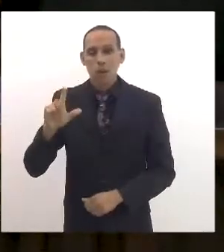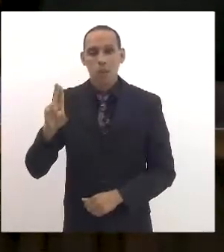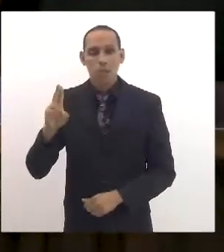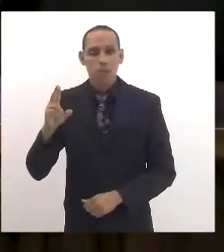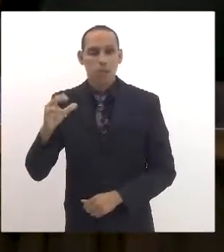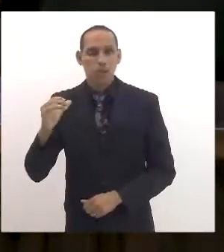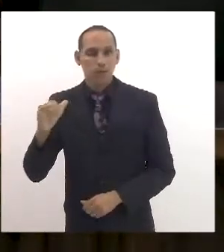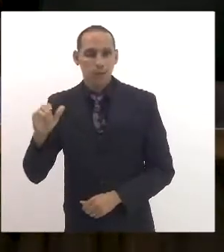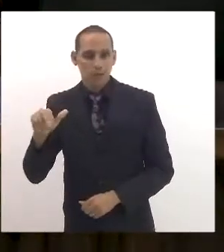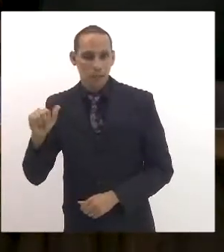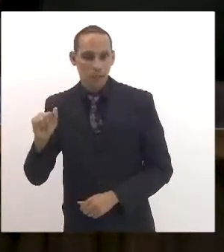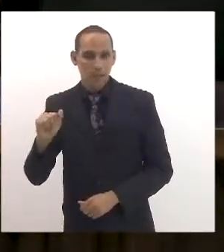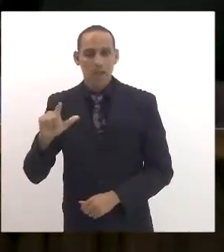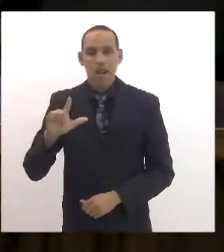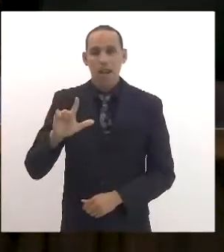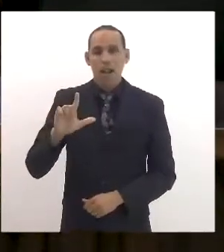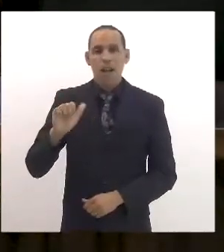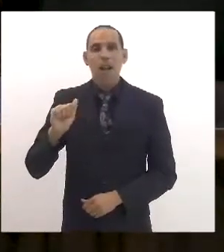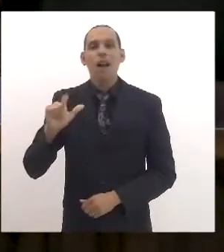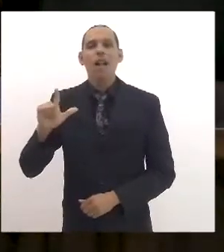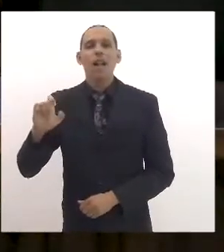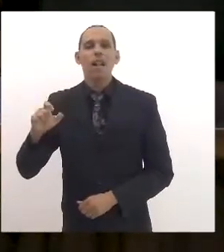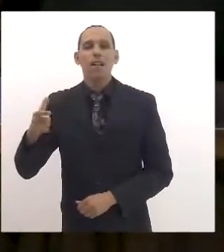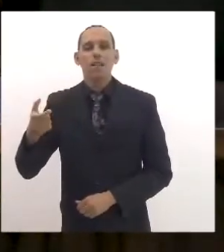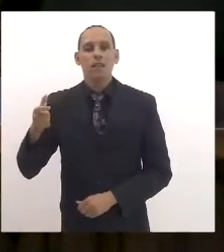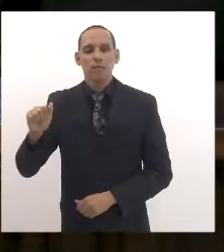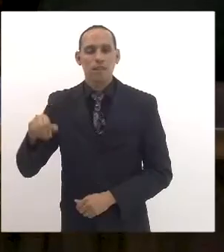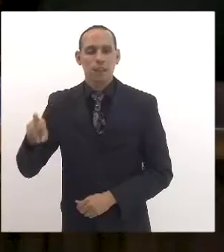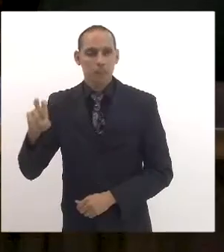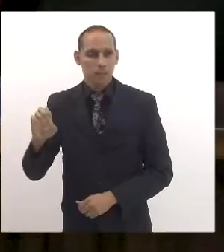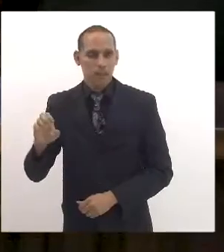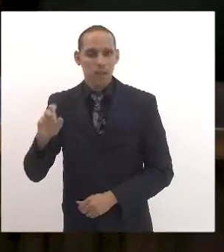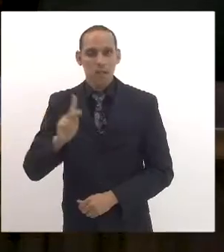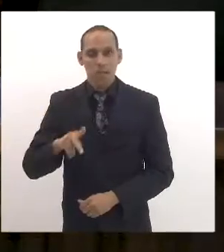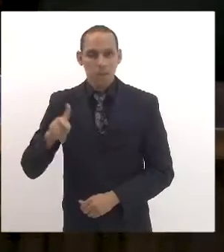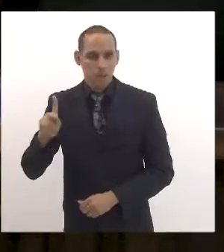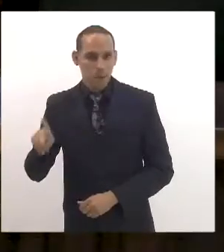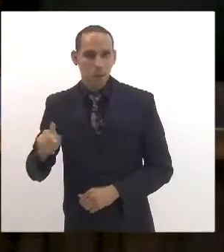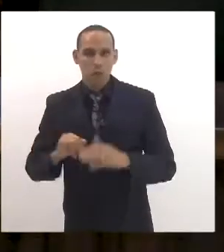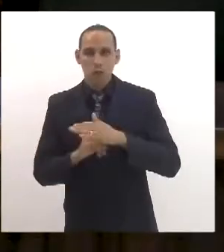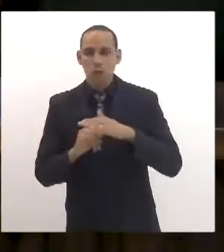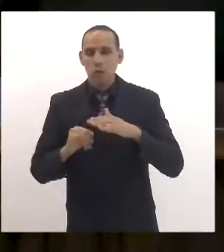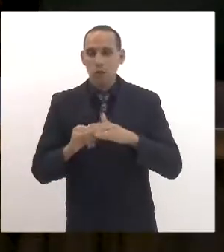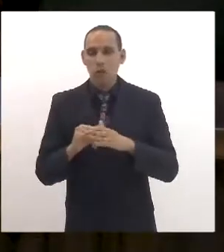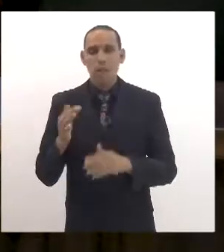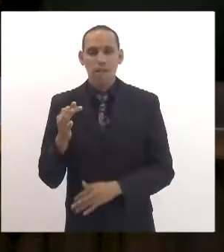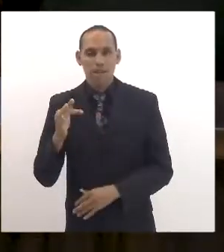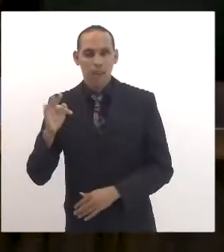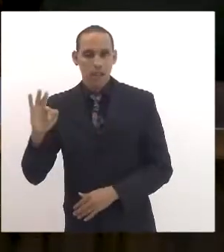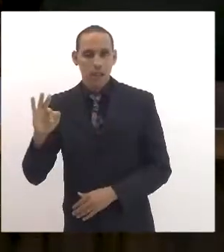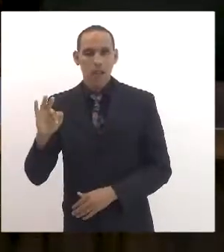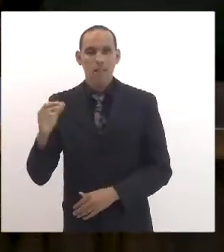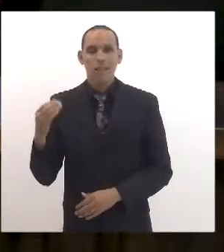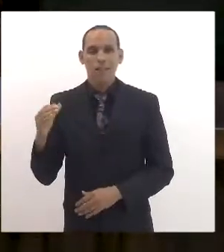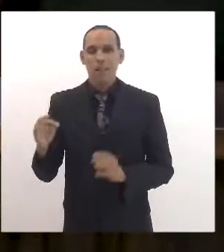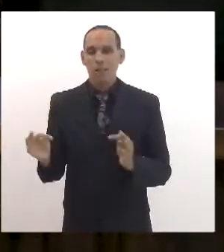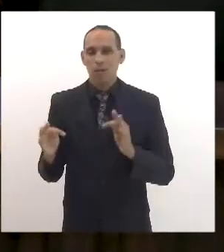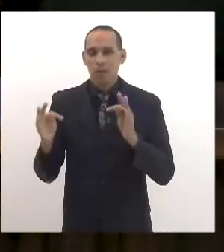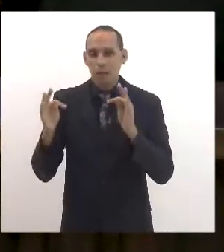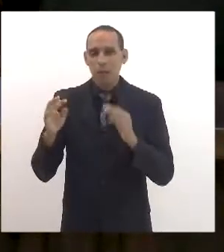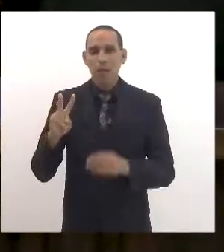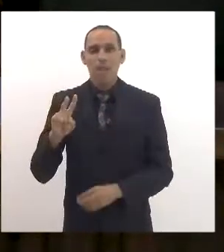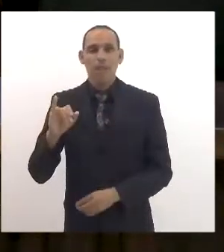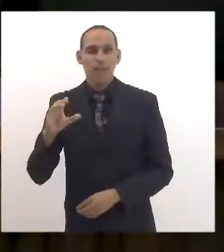Alexandre Vargas Grilo, professor do Instituto Federal de Educação e Ciência e Tecnologia do Estado do Rio de Janeiro, Vicente Ferreira, diretor